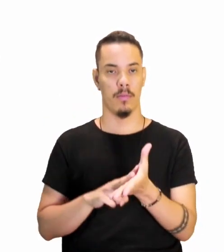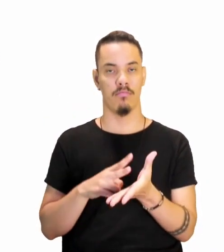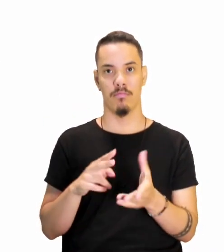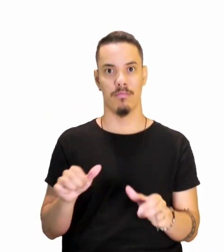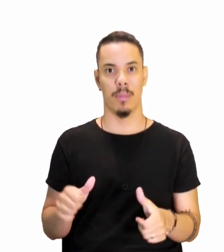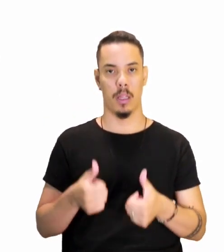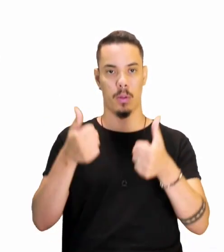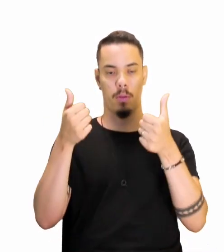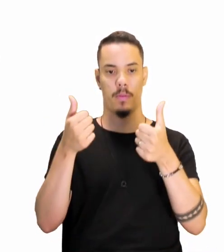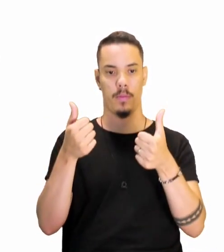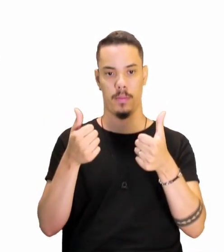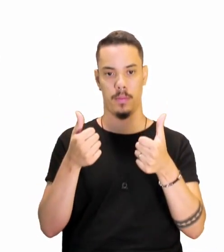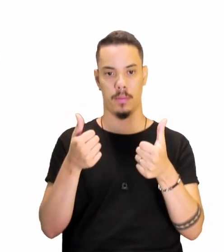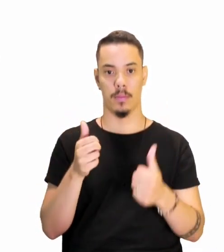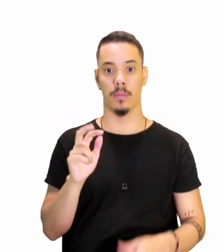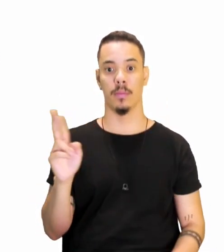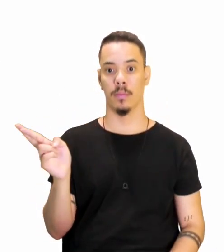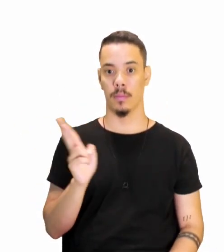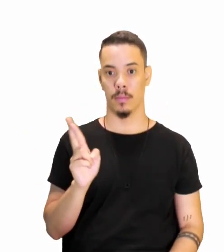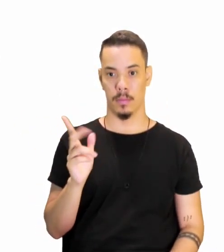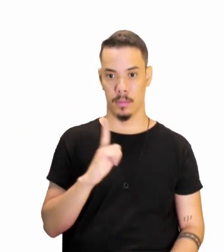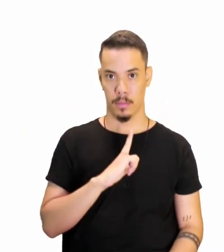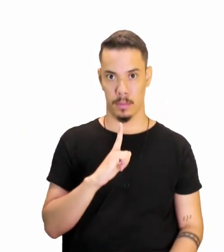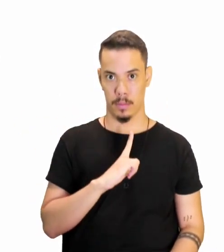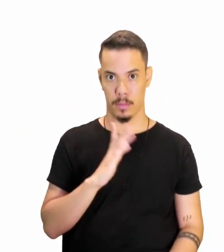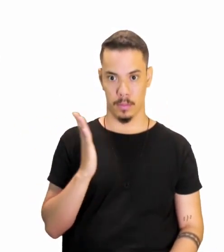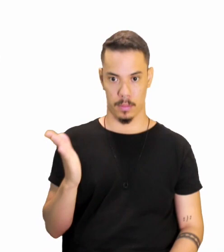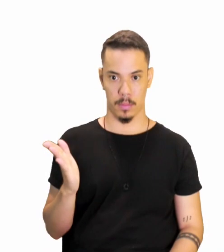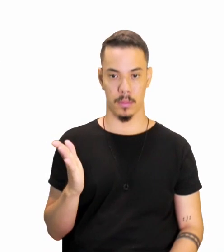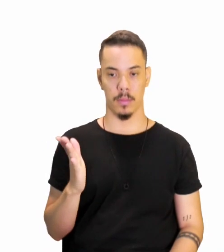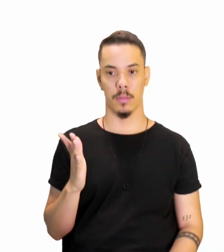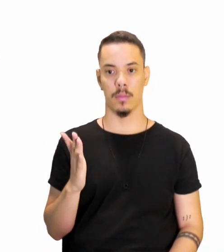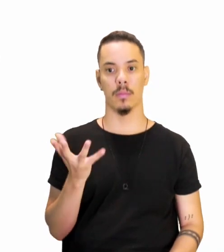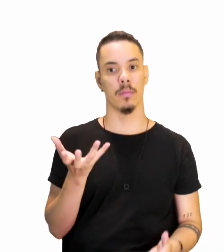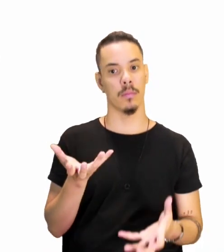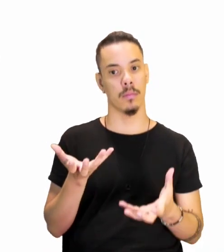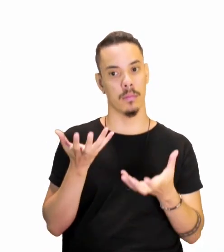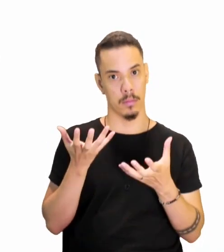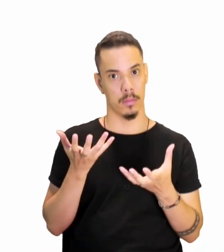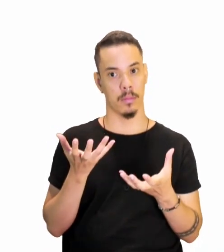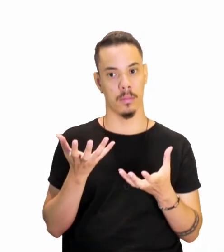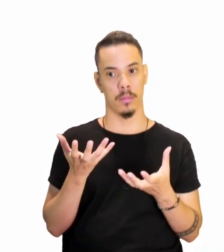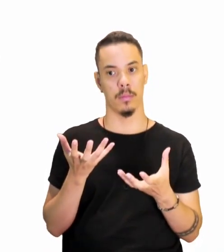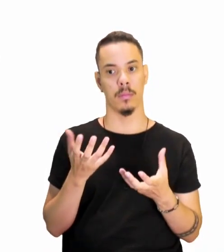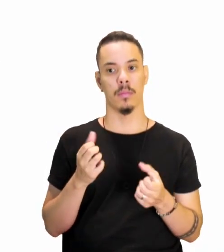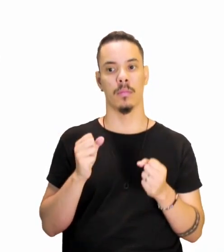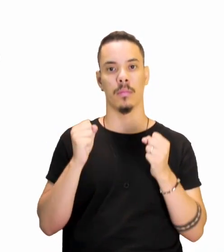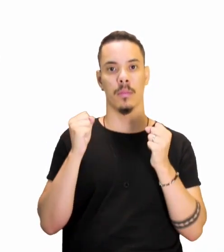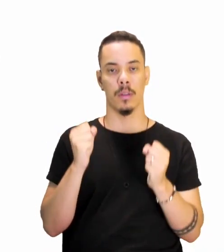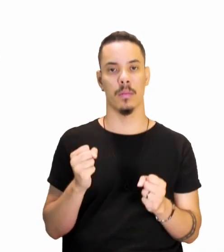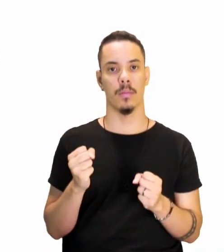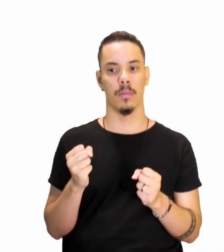vantajosamente. Quem a tiver e queira dispor,